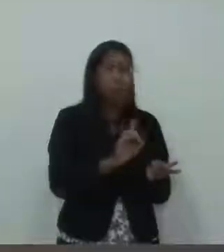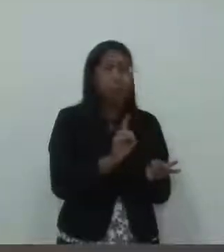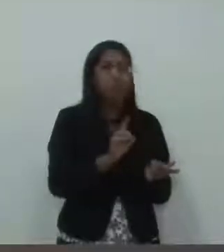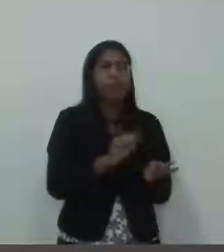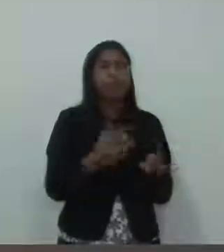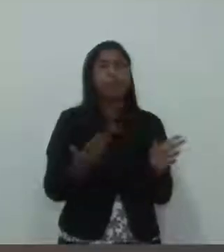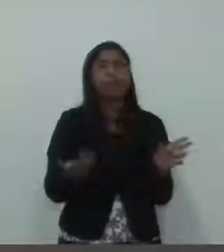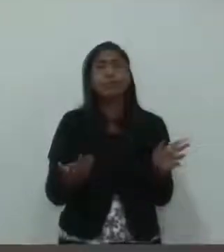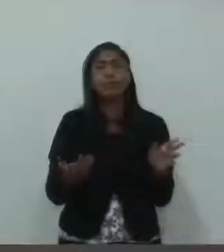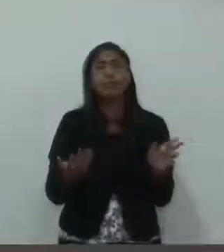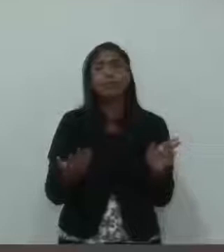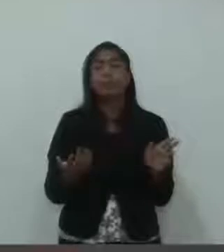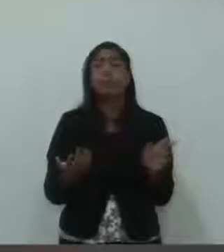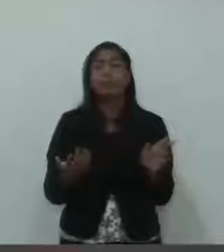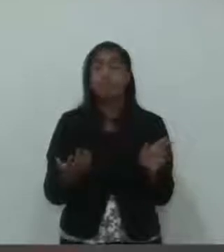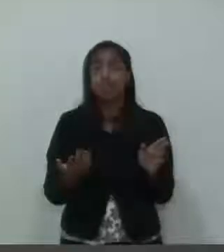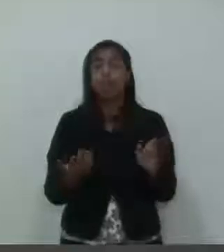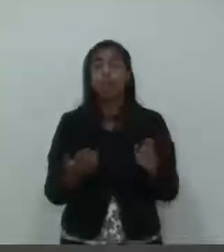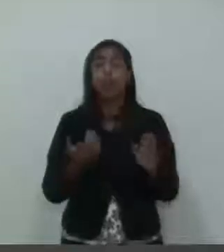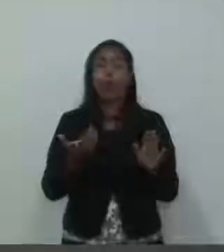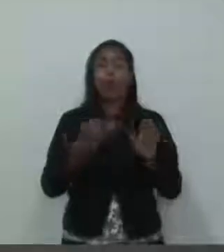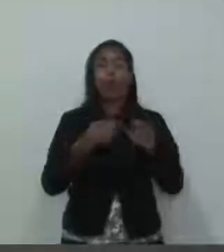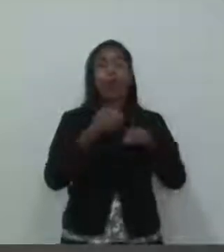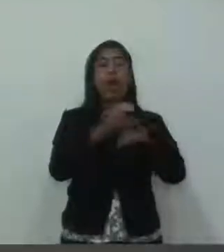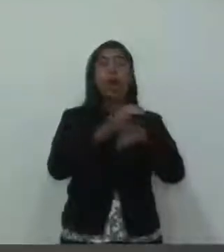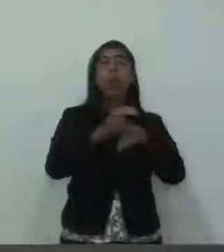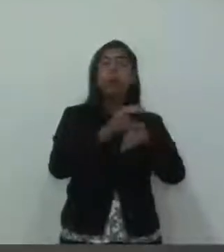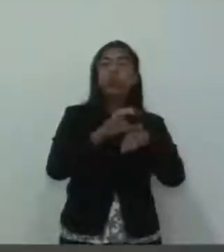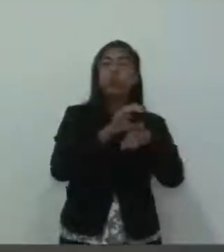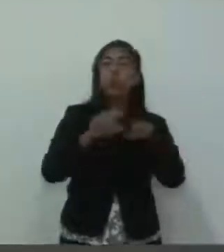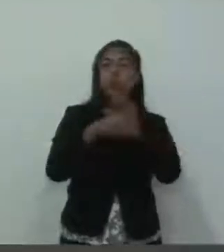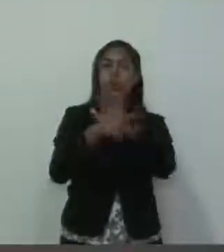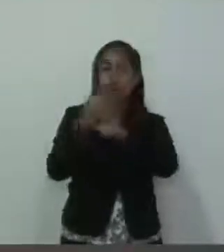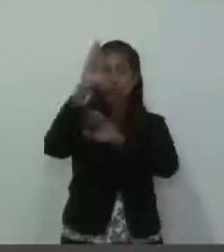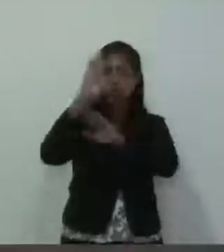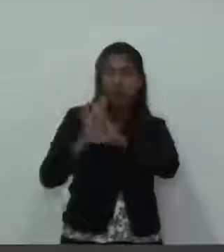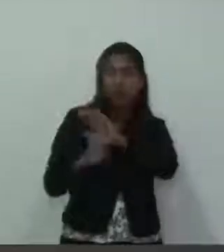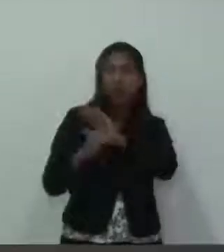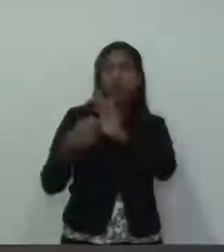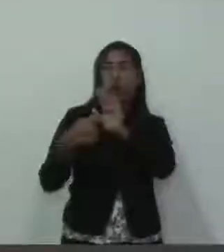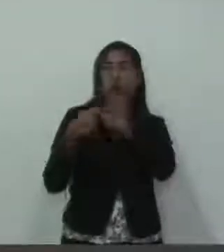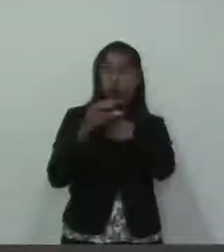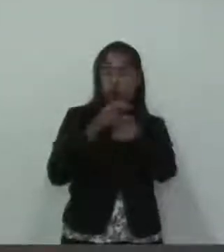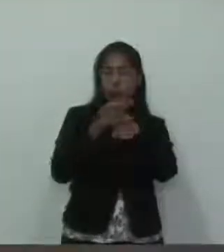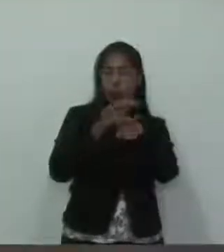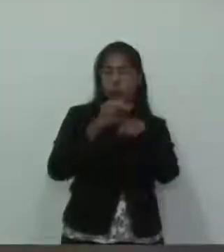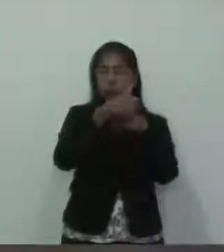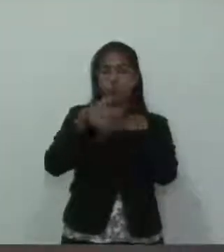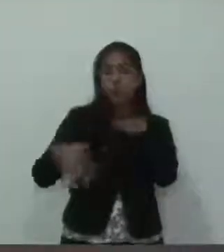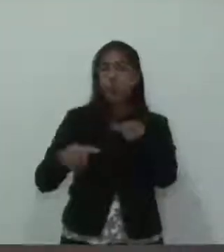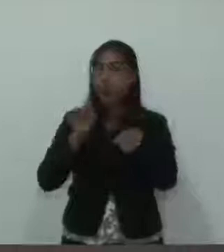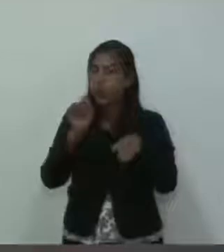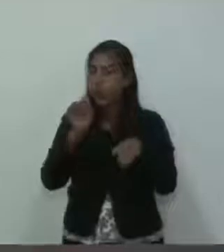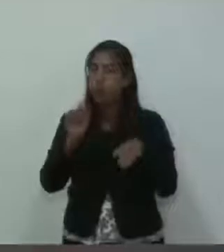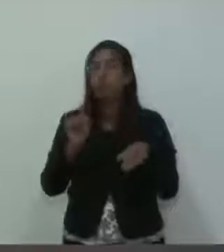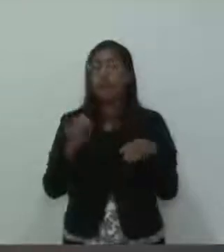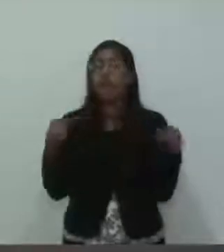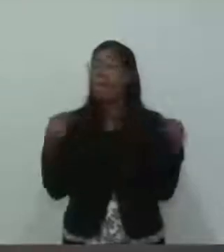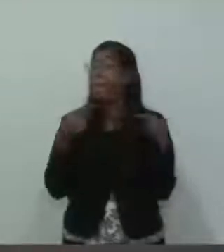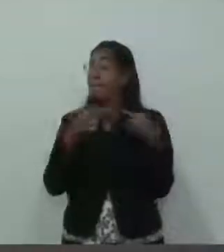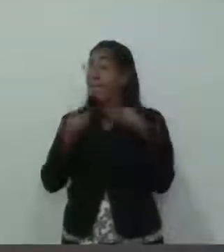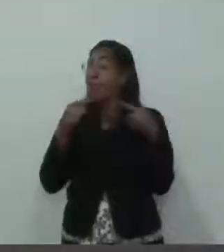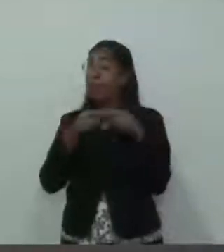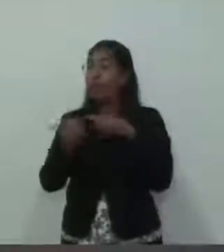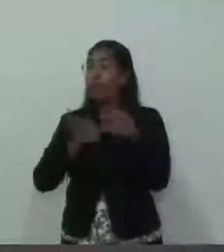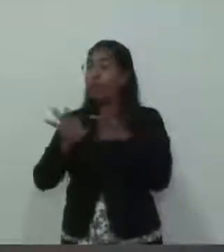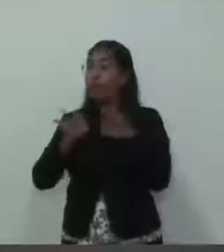base no quê? Vamos pegar a Constituição Federal? Ela cita algumas informações, se alguém tem dúvida, que o nosso plano está incompleto, ou ele